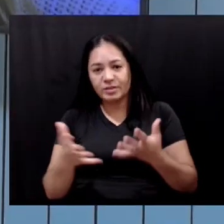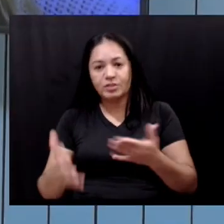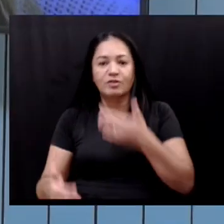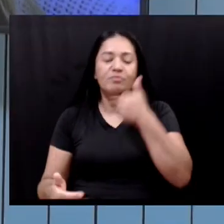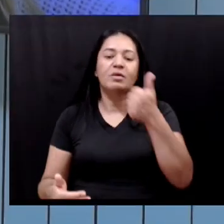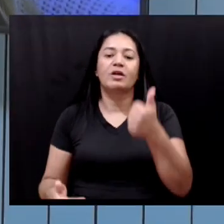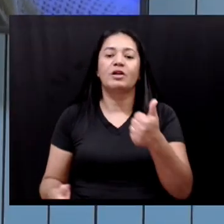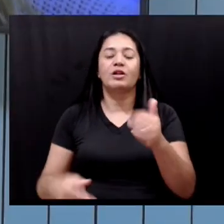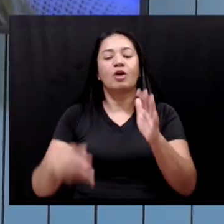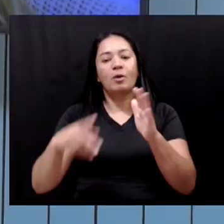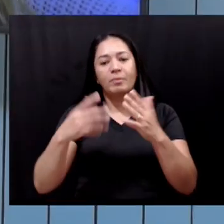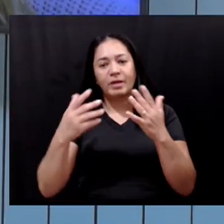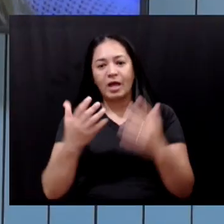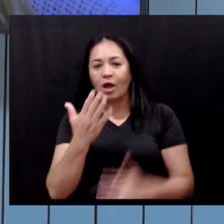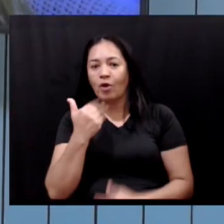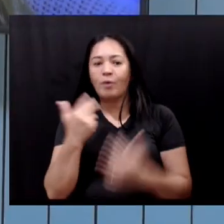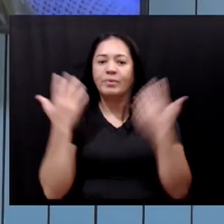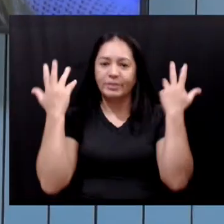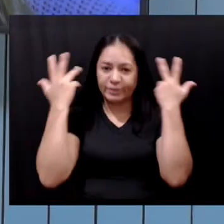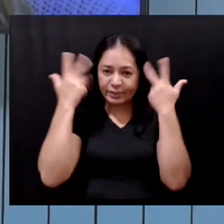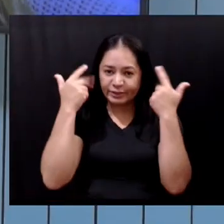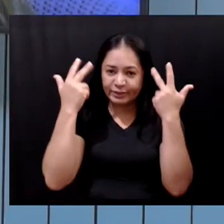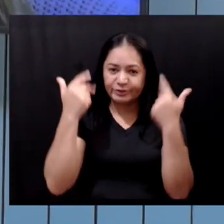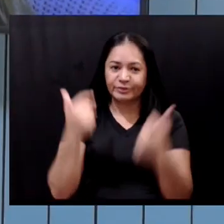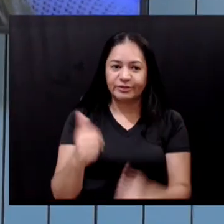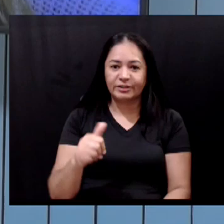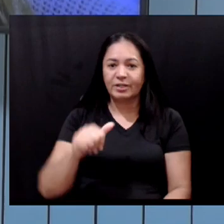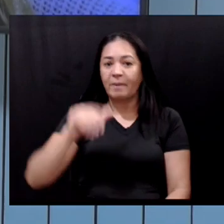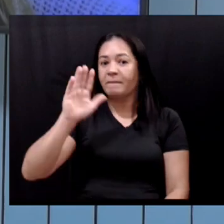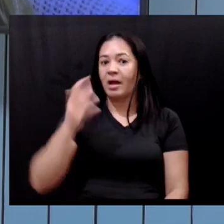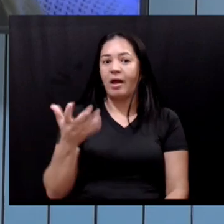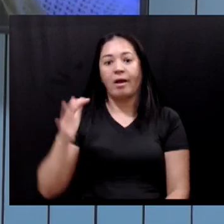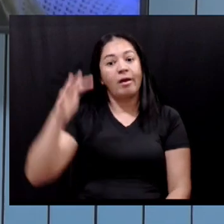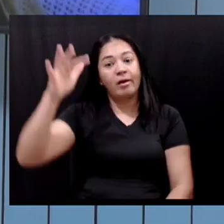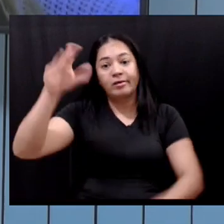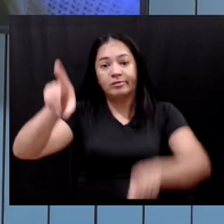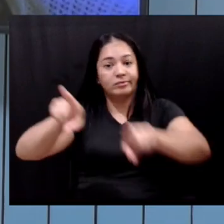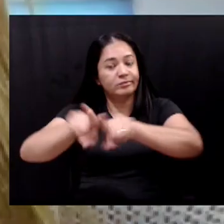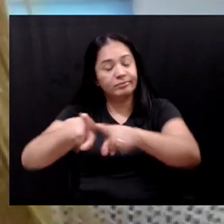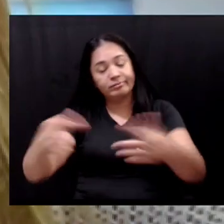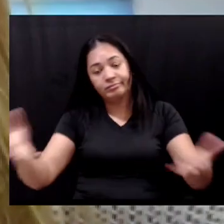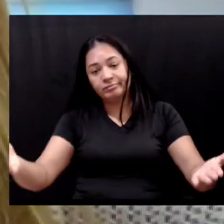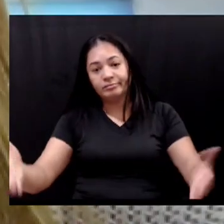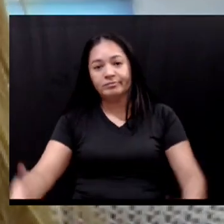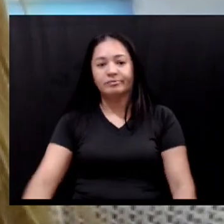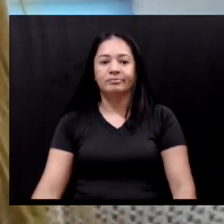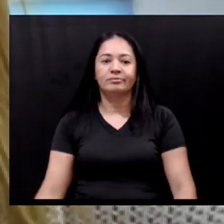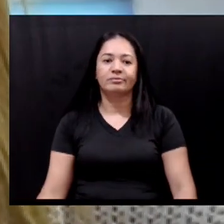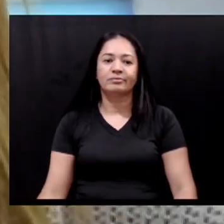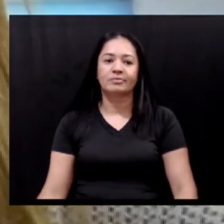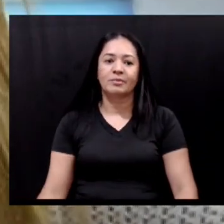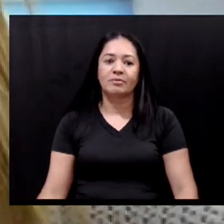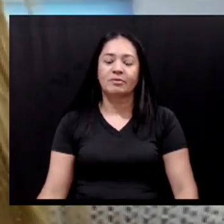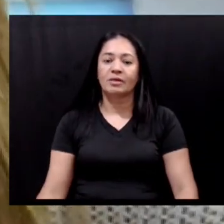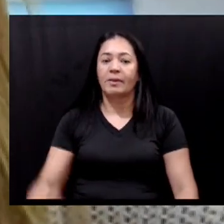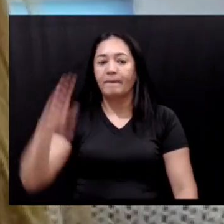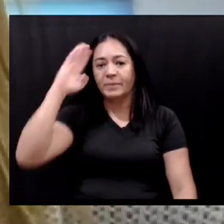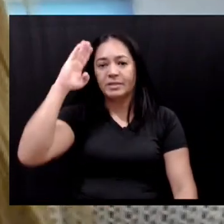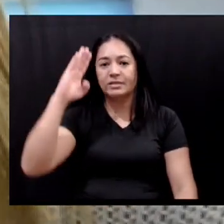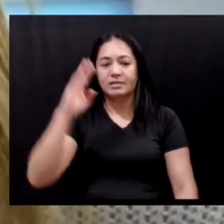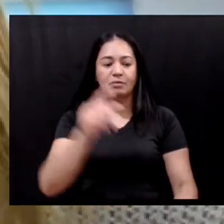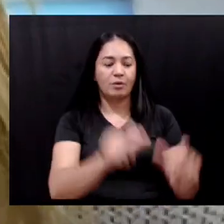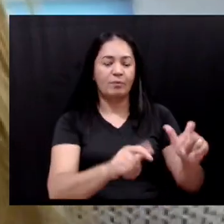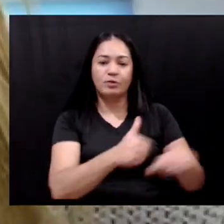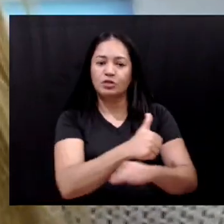que geralmente são mais caros também, né? Inclusive pequenos produtores, né? Pequenos produtores muitas